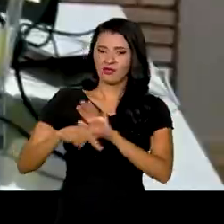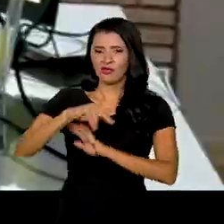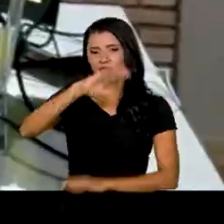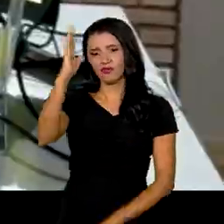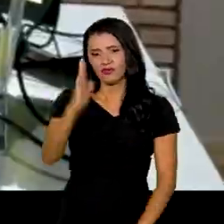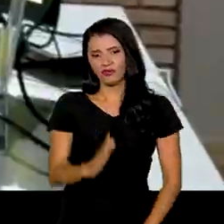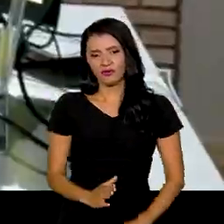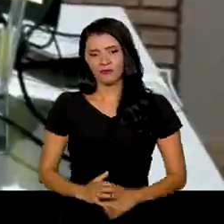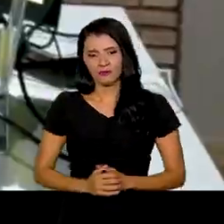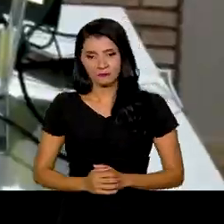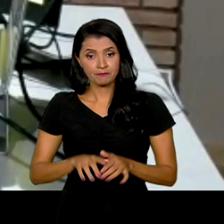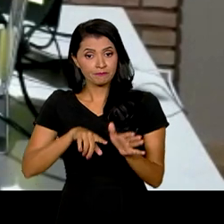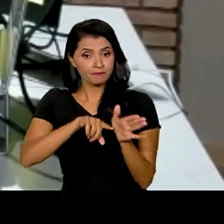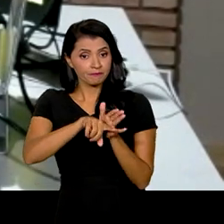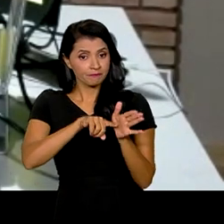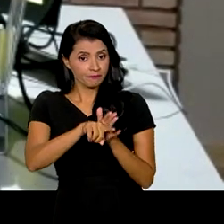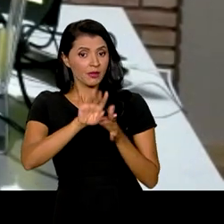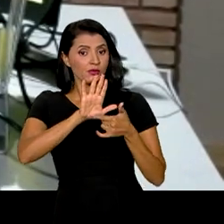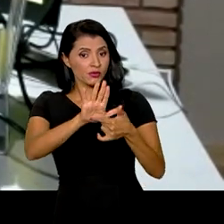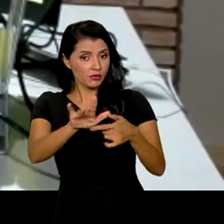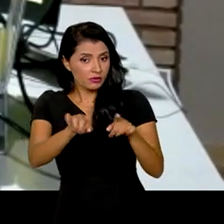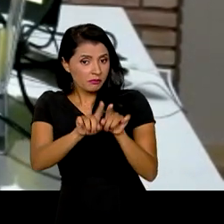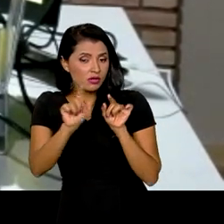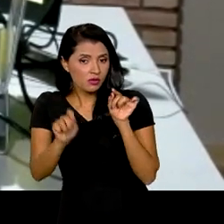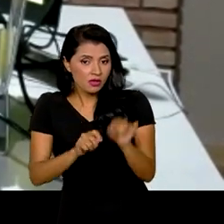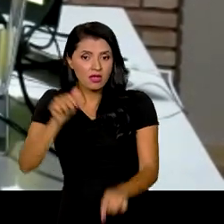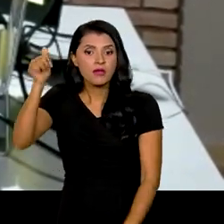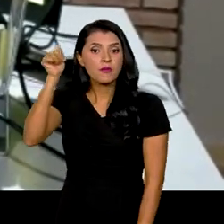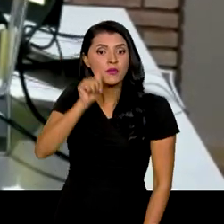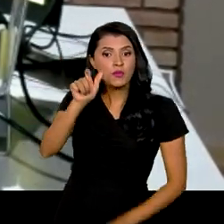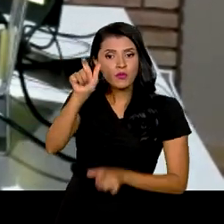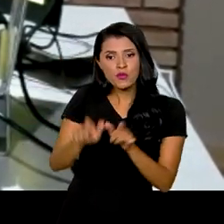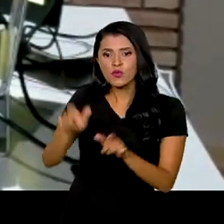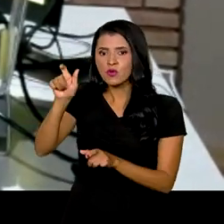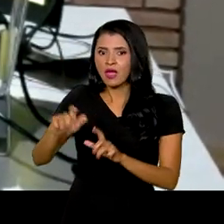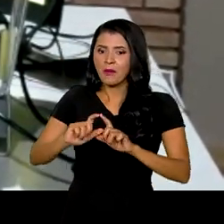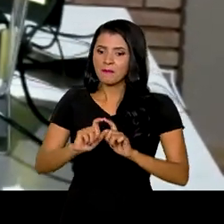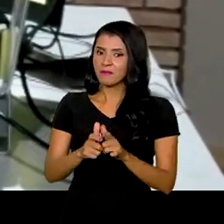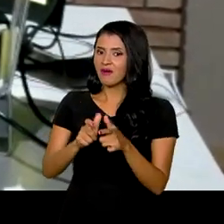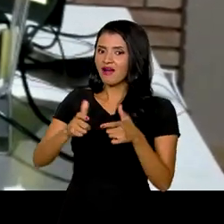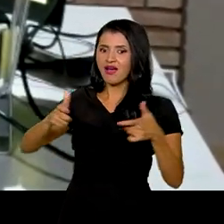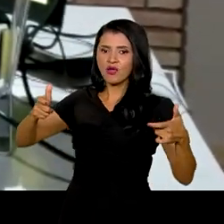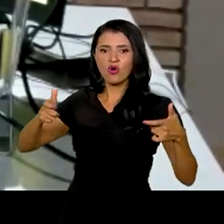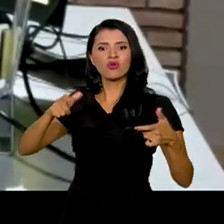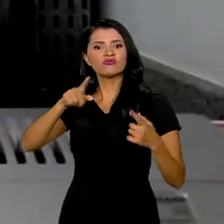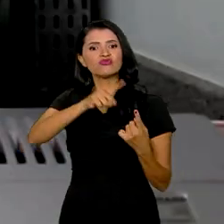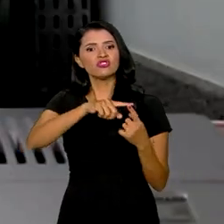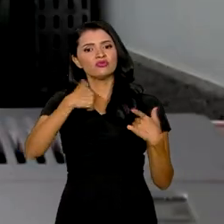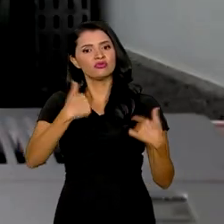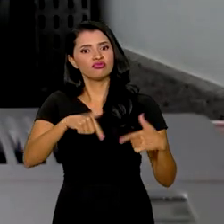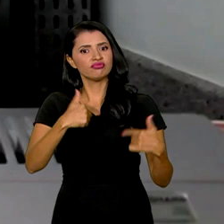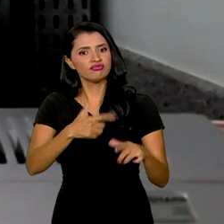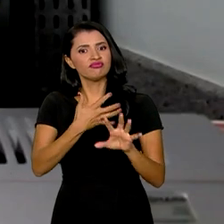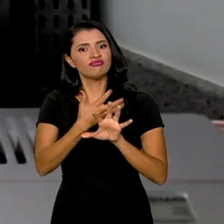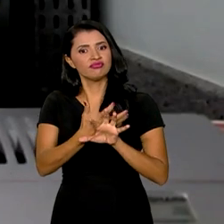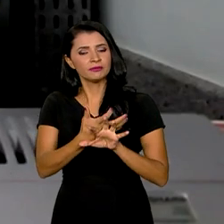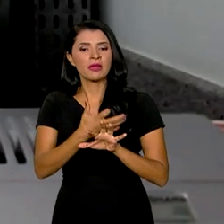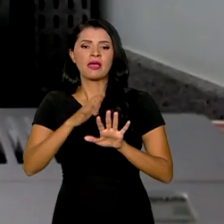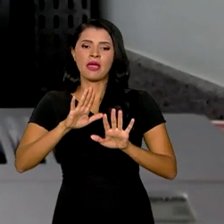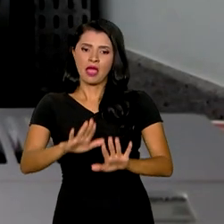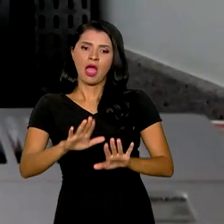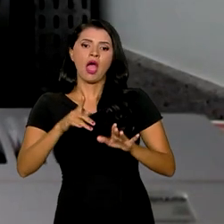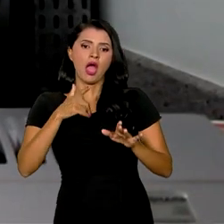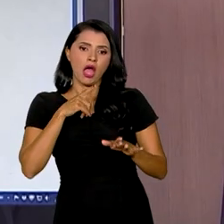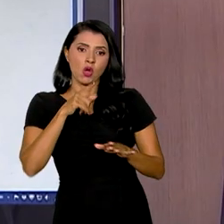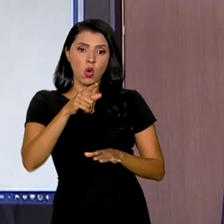país. A pesquisa também revelou que as mulheres estavam em maior número na modalidade. Já sobre cor